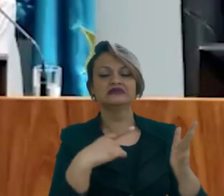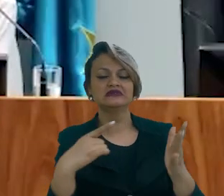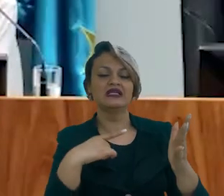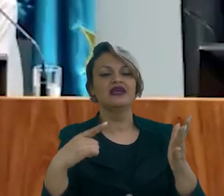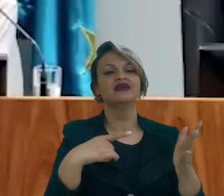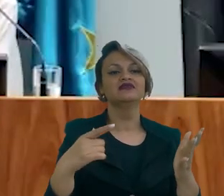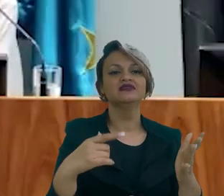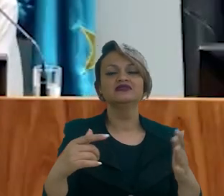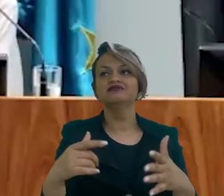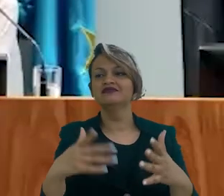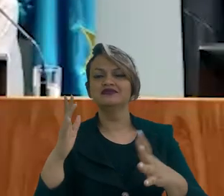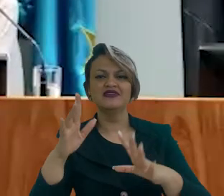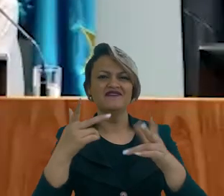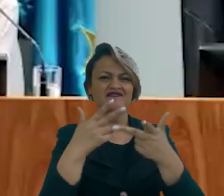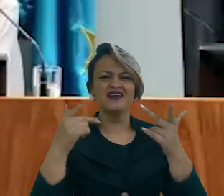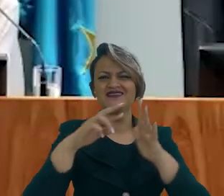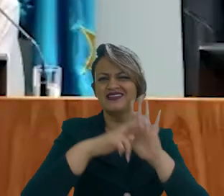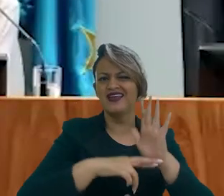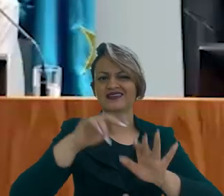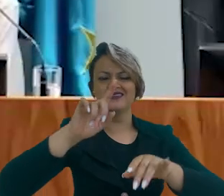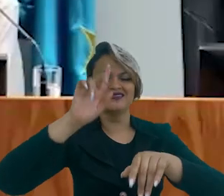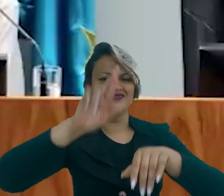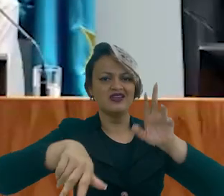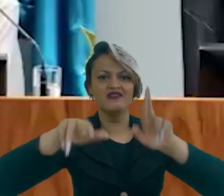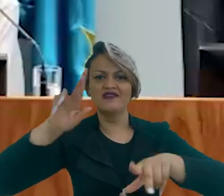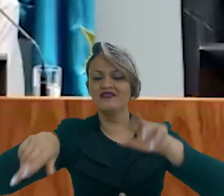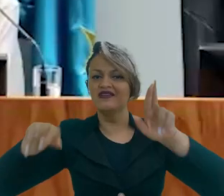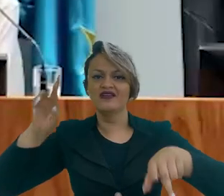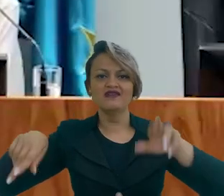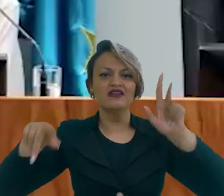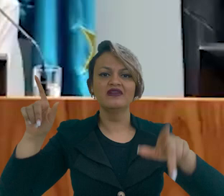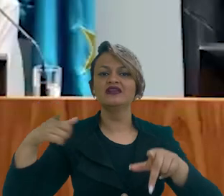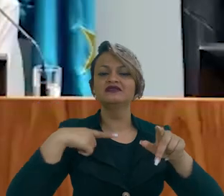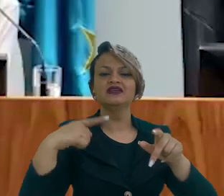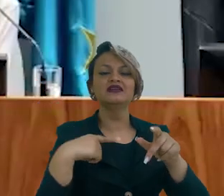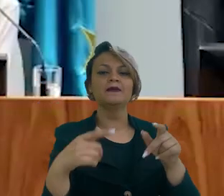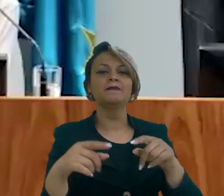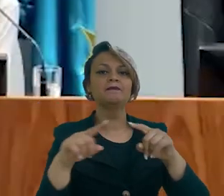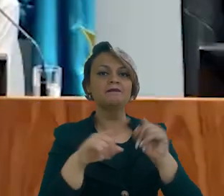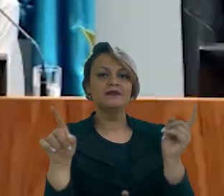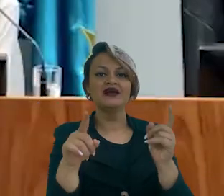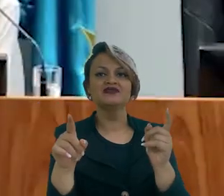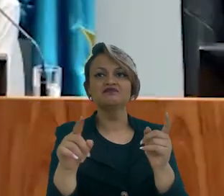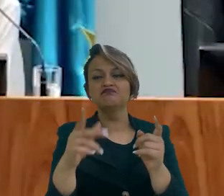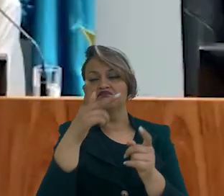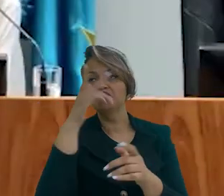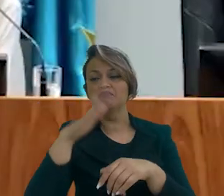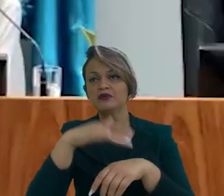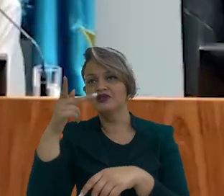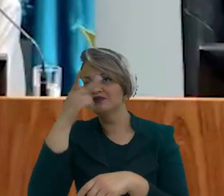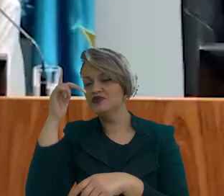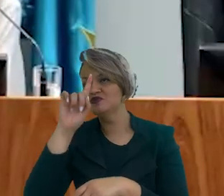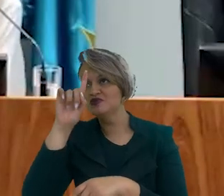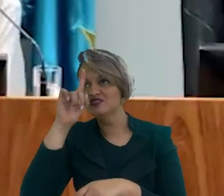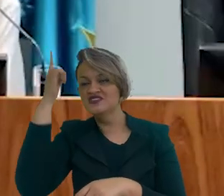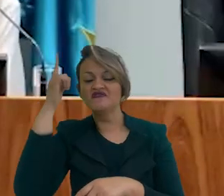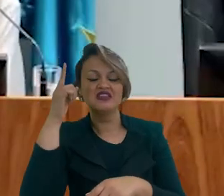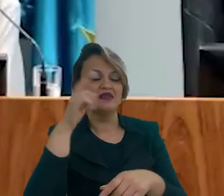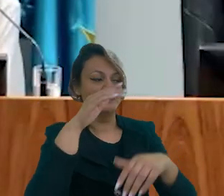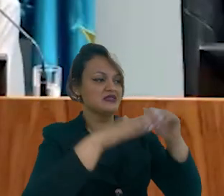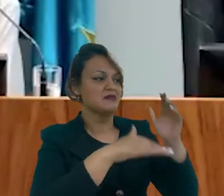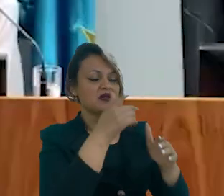criação princípio lógica destes medidas regras variadas e que muitas vezes só existem para pessoas que elas criam